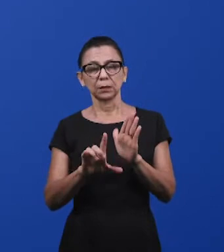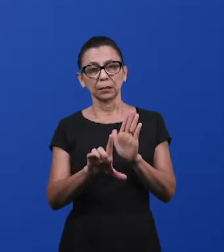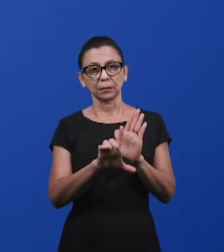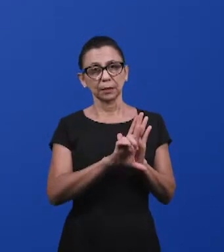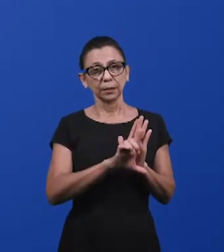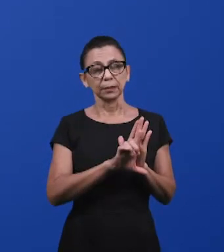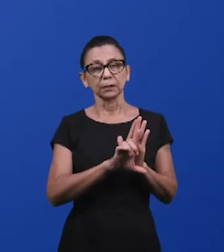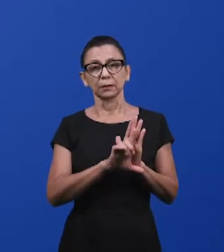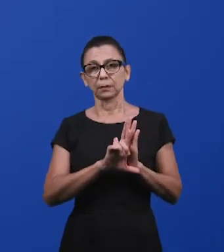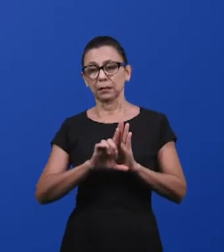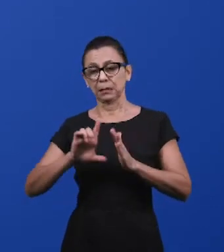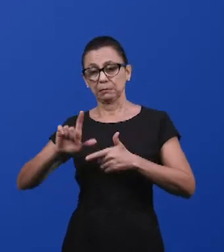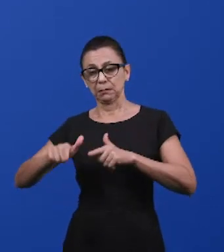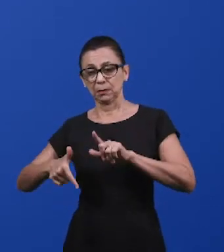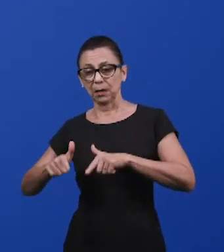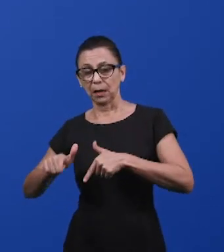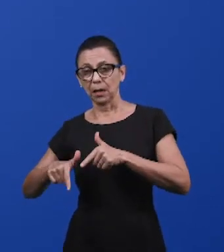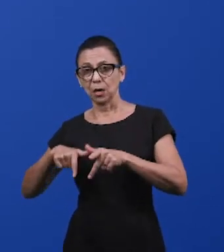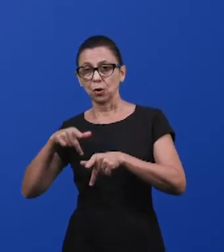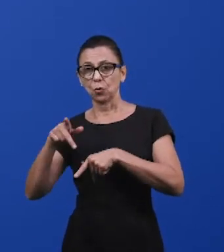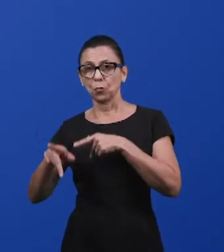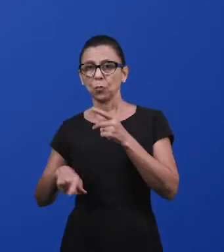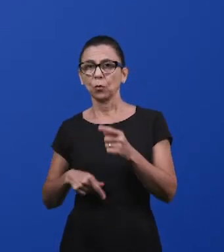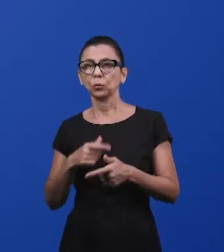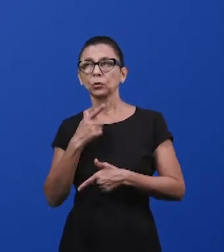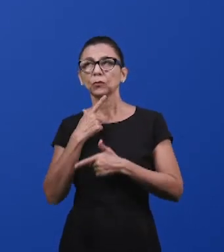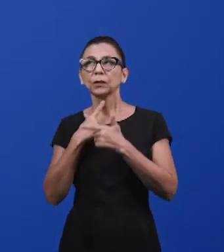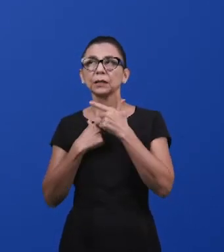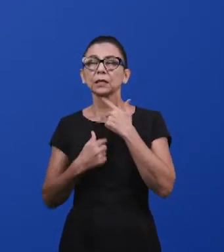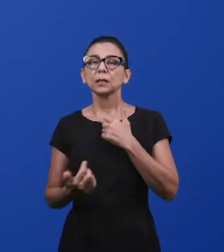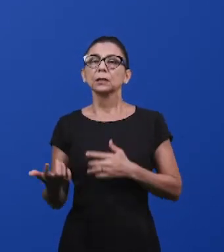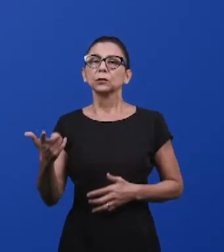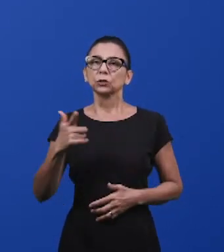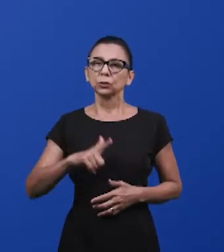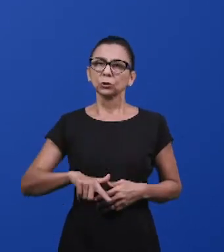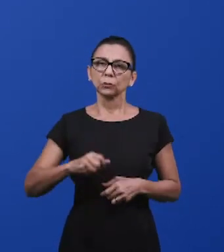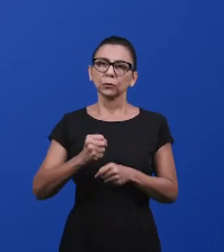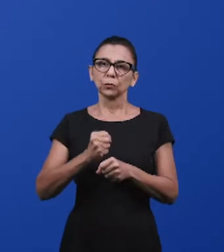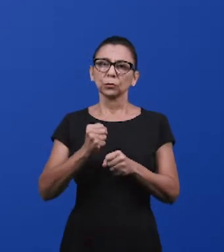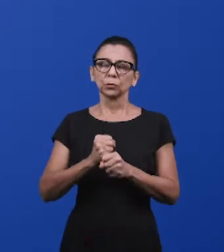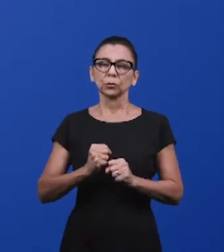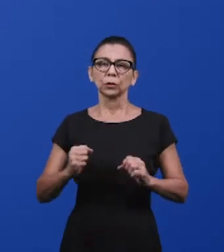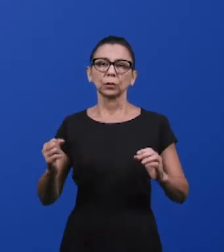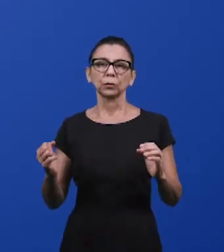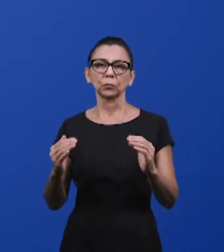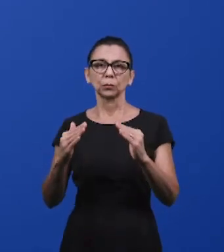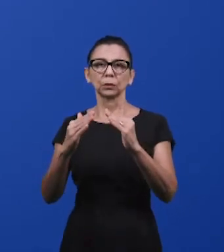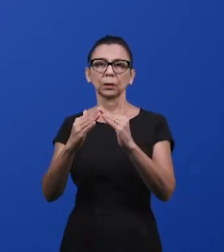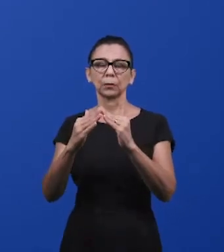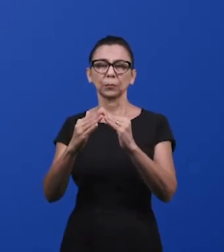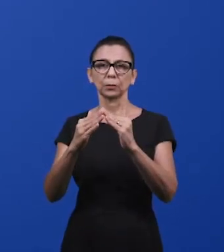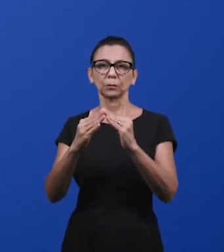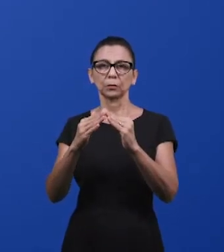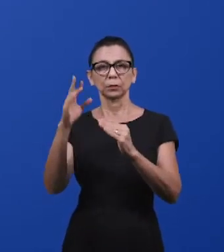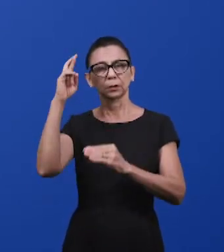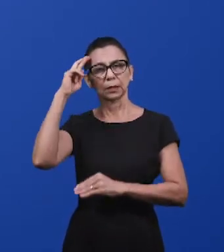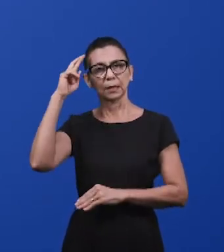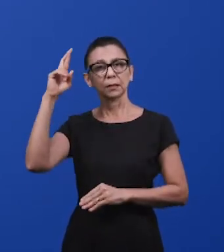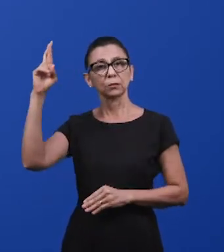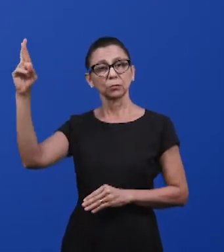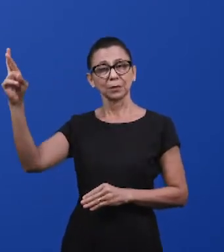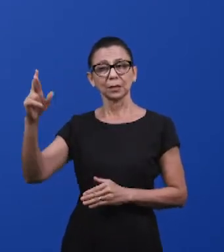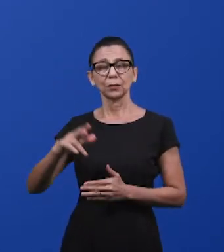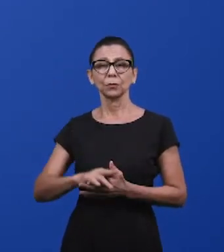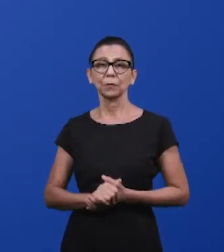que Israel vai desejar novamente reconstruir o templo para adorar a Deus. E essa negociação vai ser feita